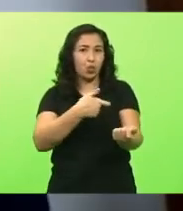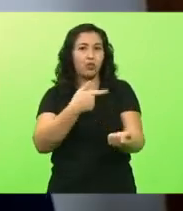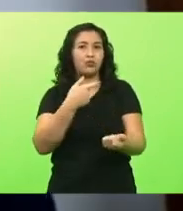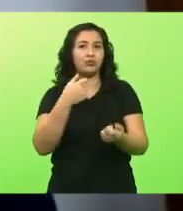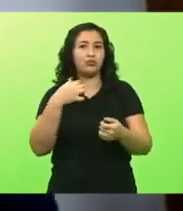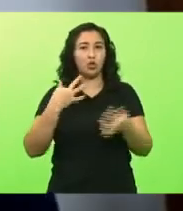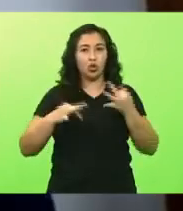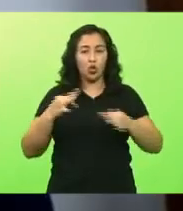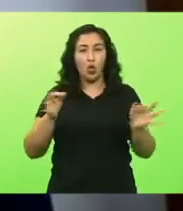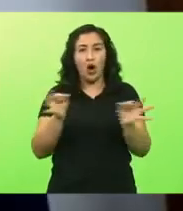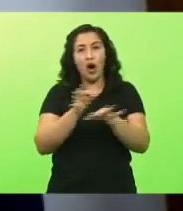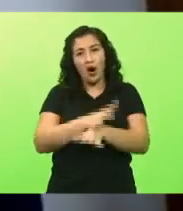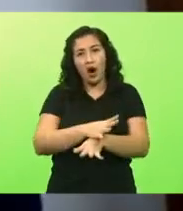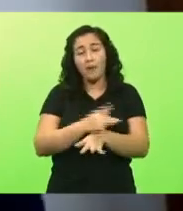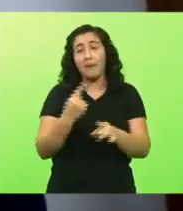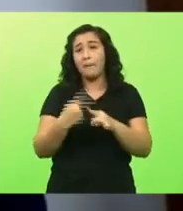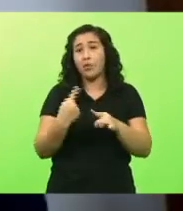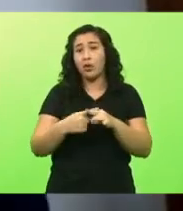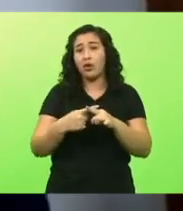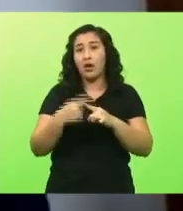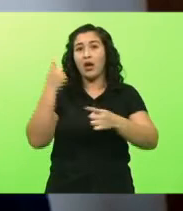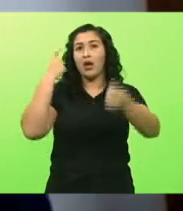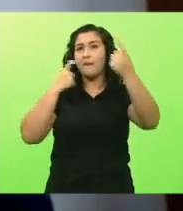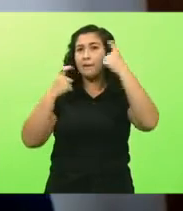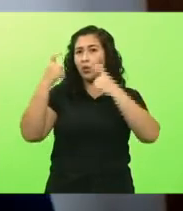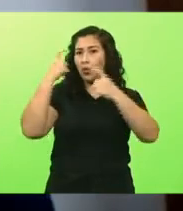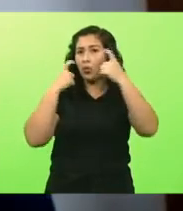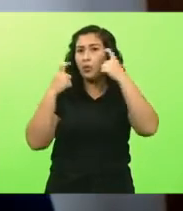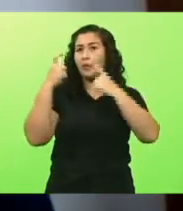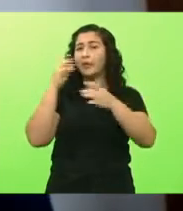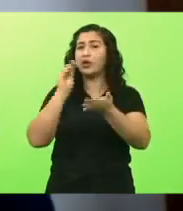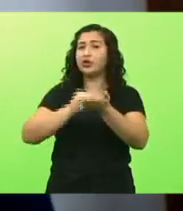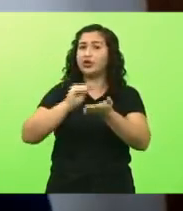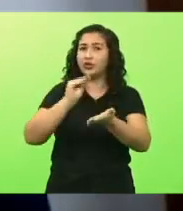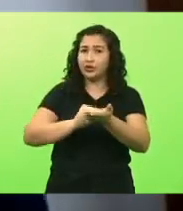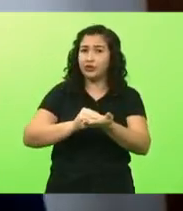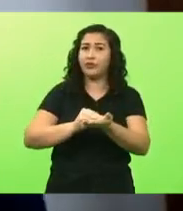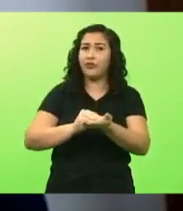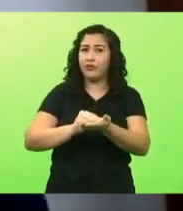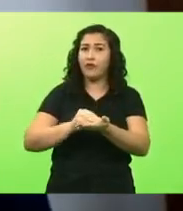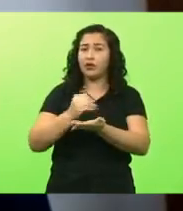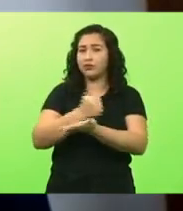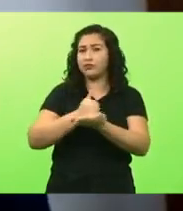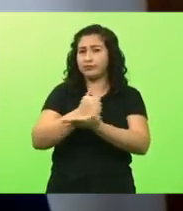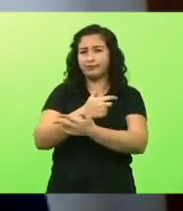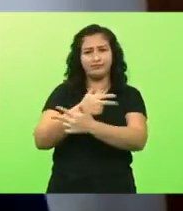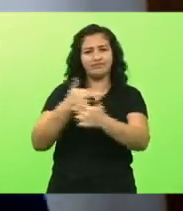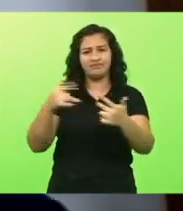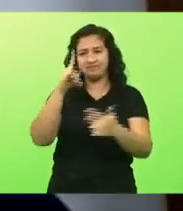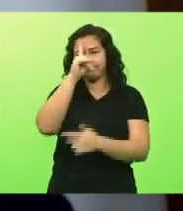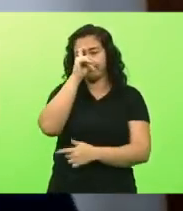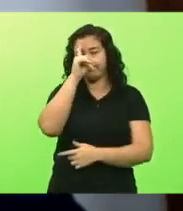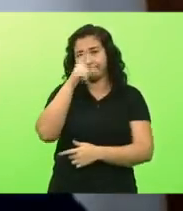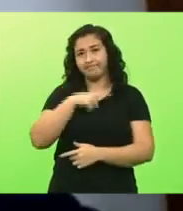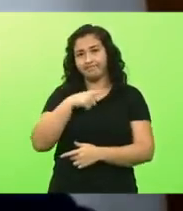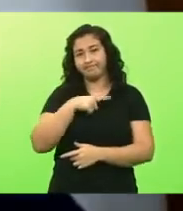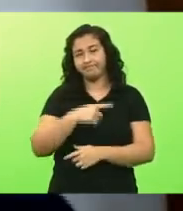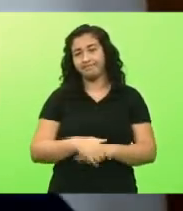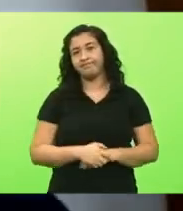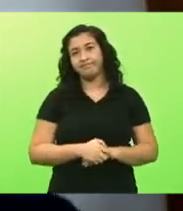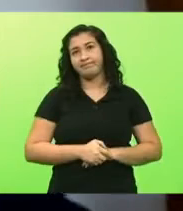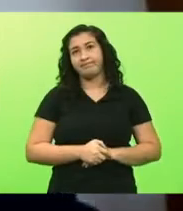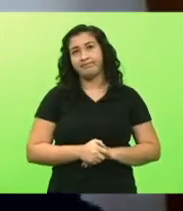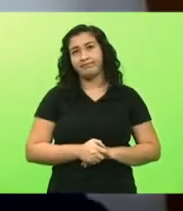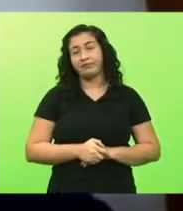é preocupante a eventual falta e a provável falta em vários pontos do Estado.